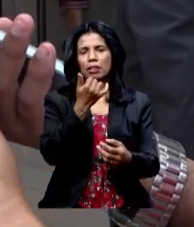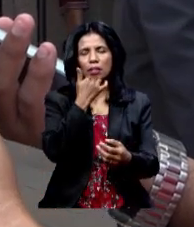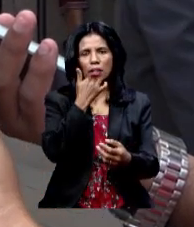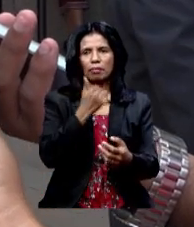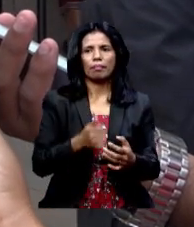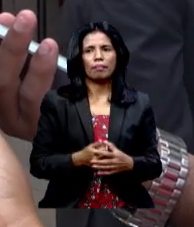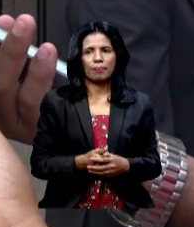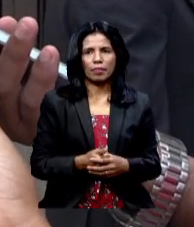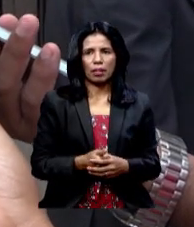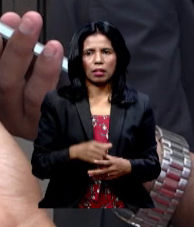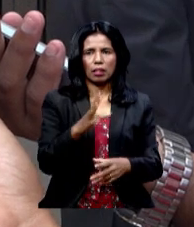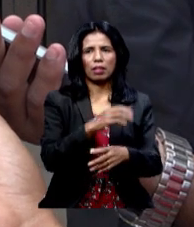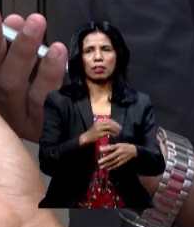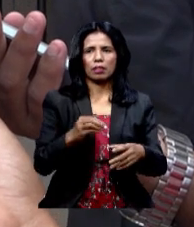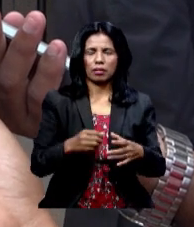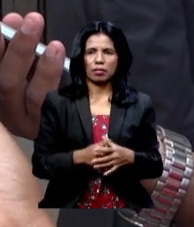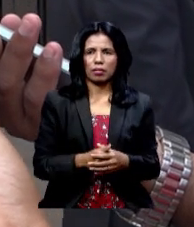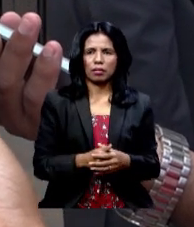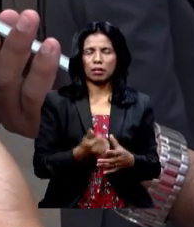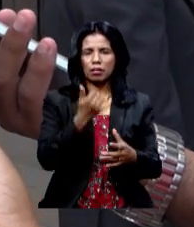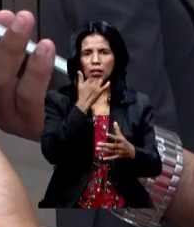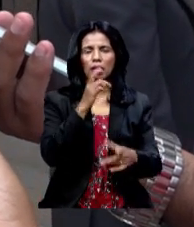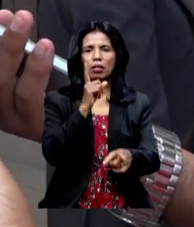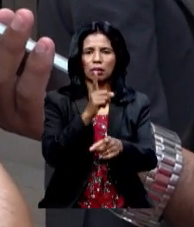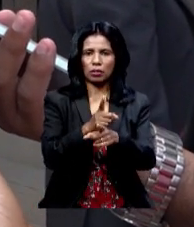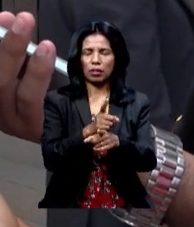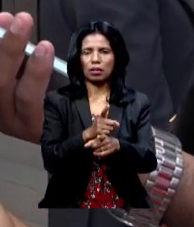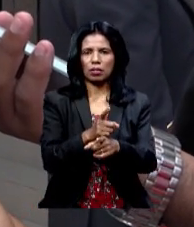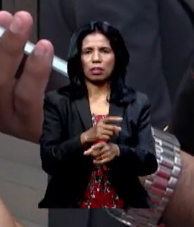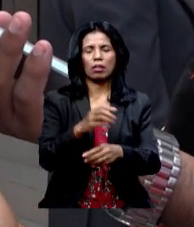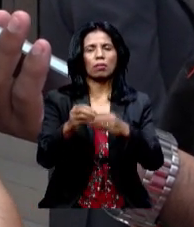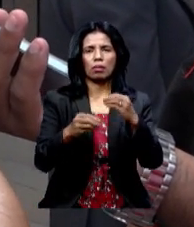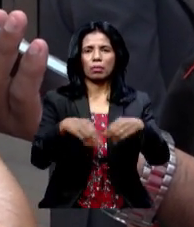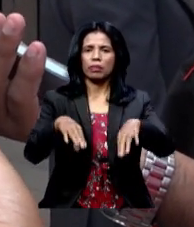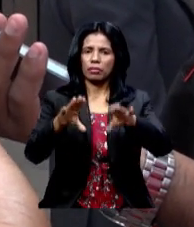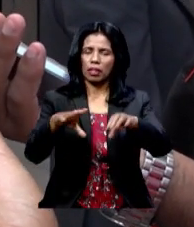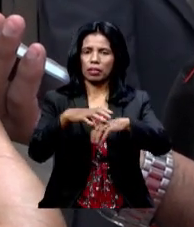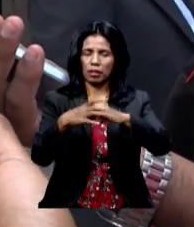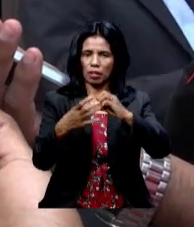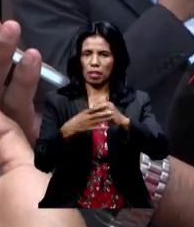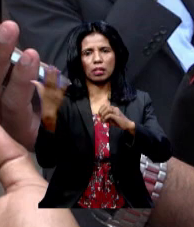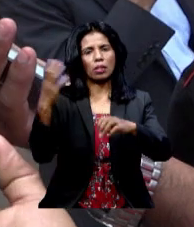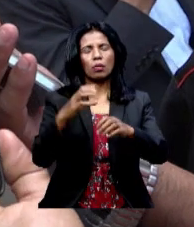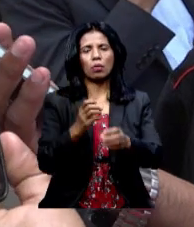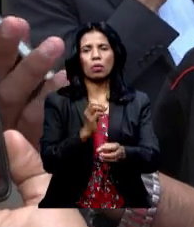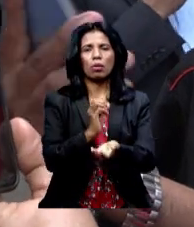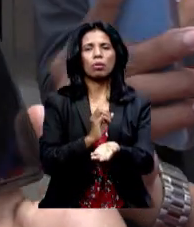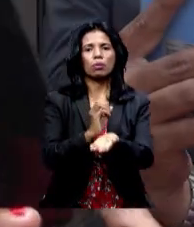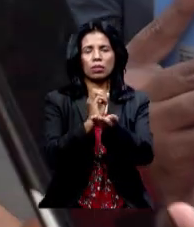atos que contrato que entre partes julio quando vai compra e venda né e é fato em dunia tu halu galai isso